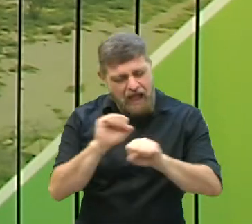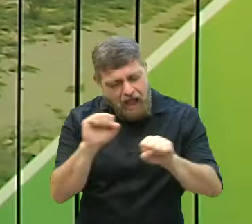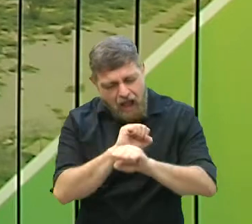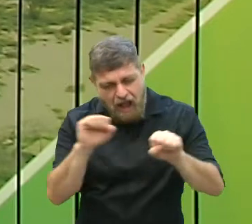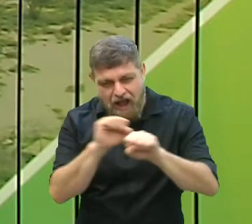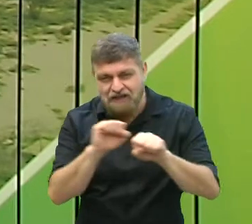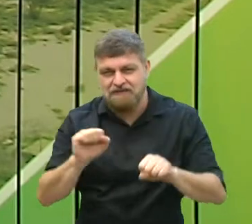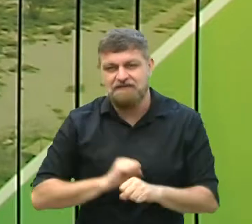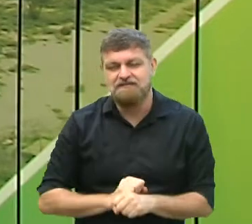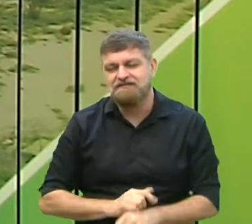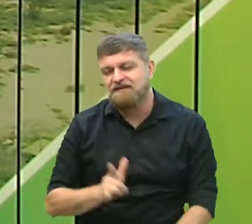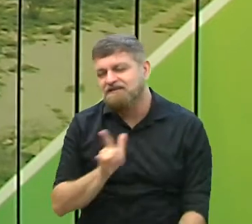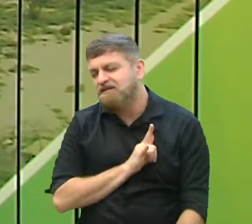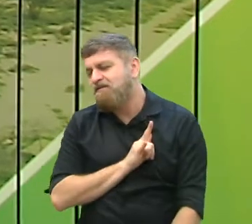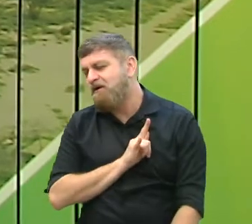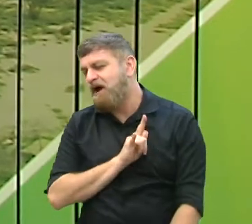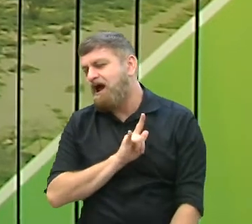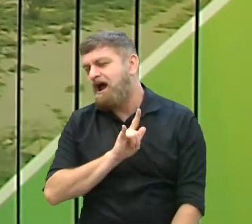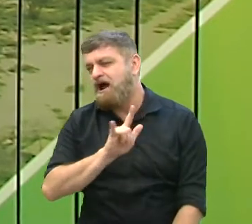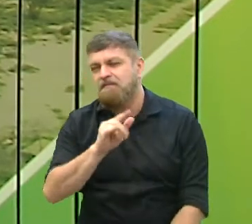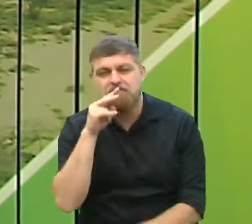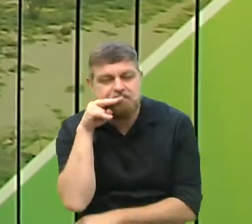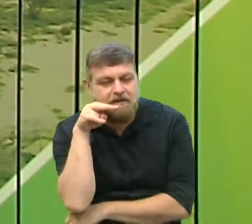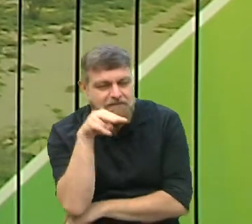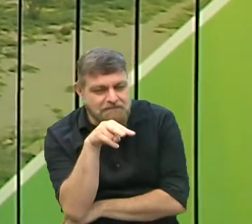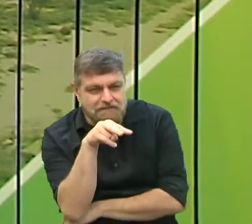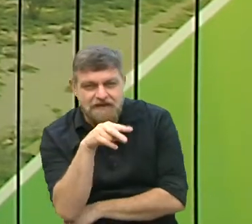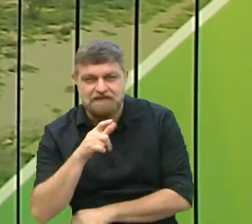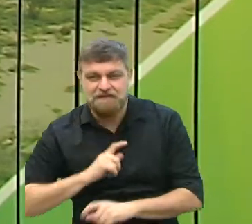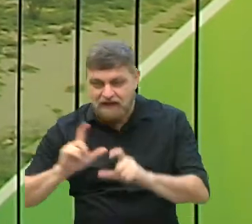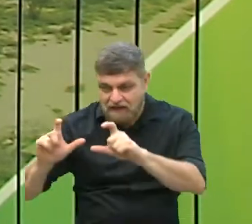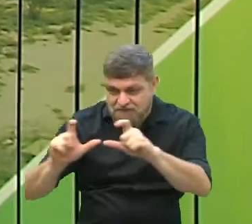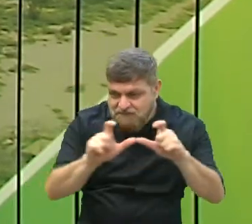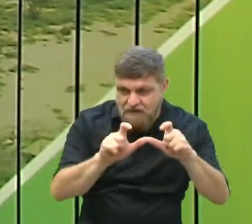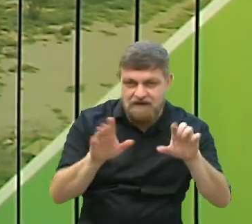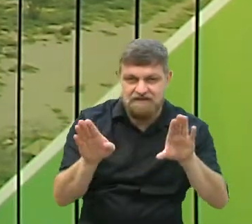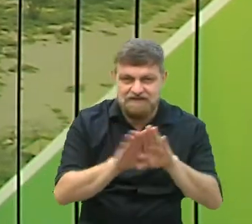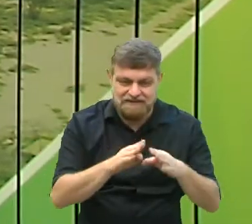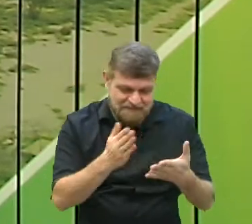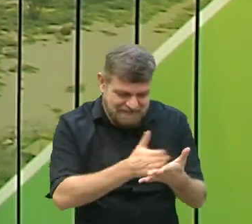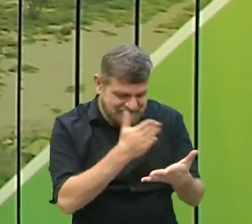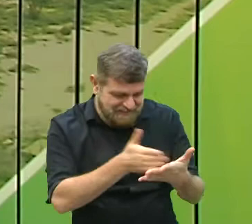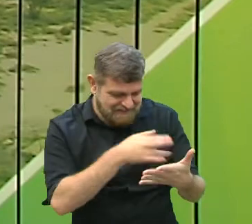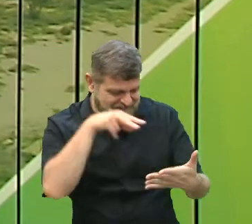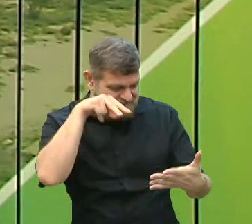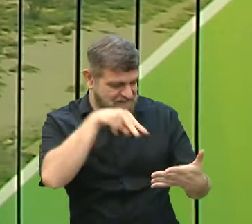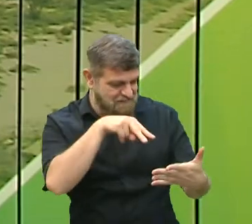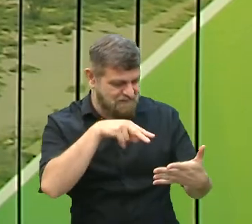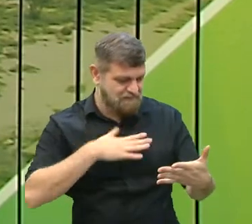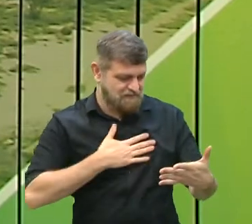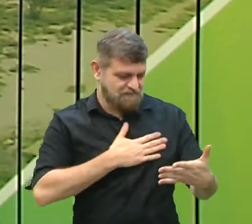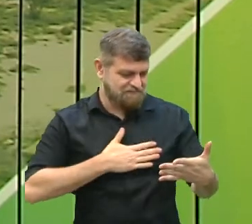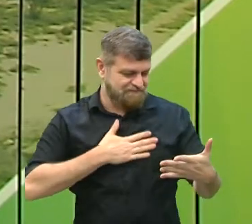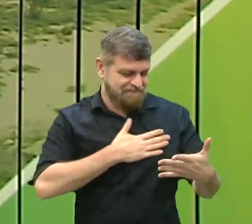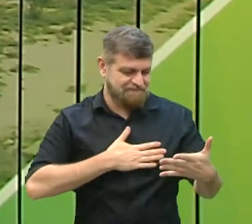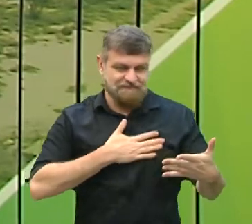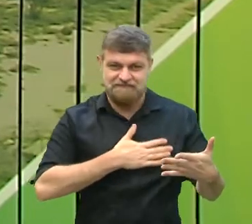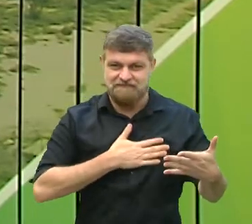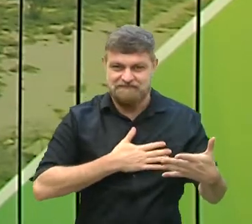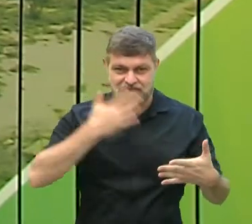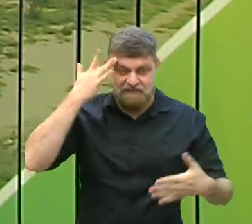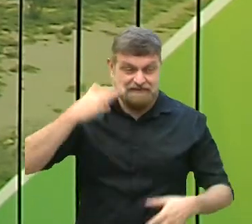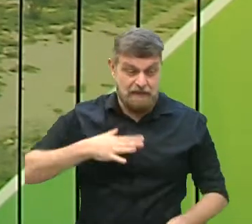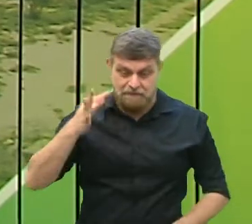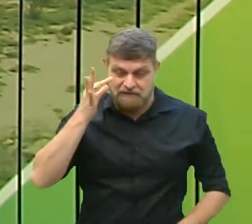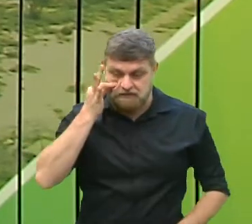que amava ficar observando em fotos, em apostilas da escola, quando era criança. Não sei se eu cheguei a ver